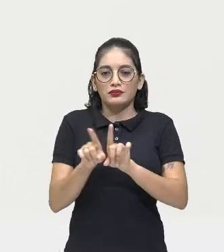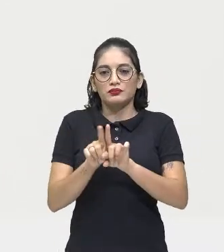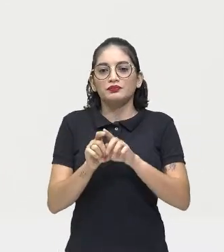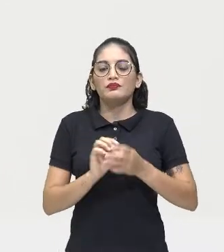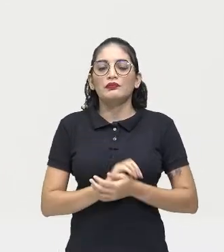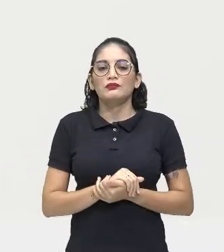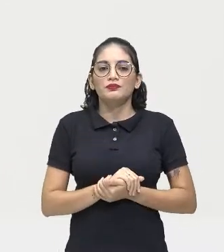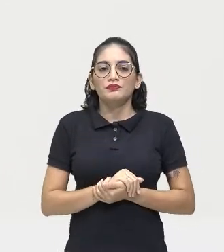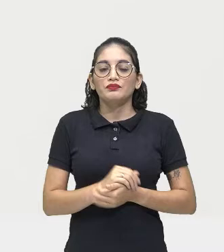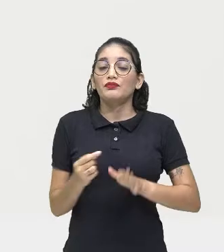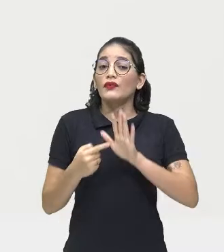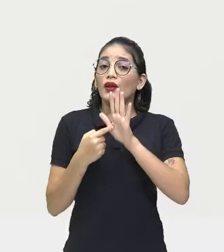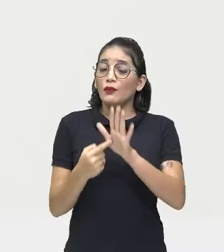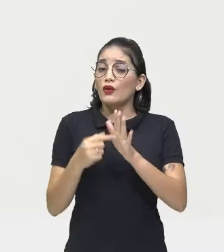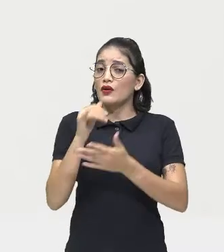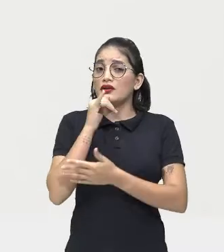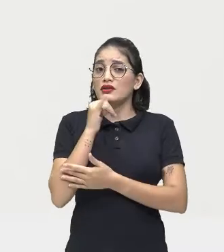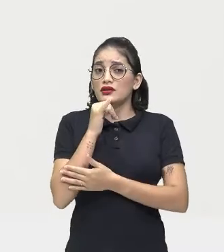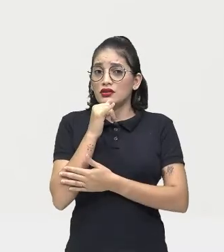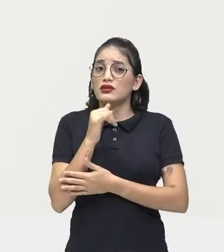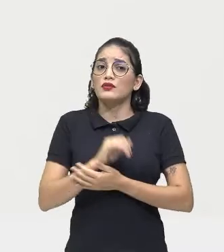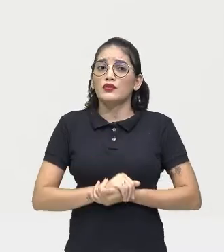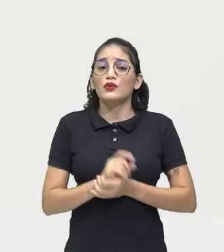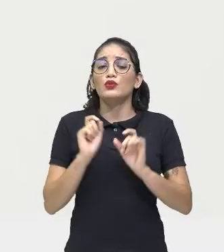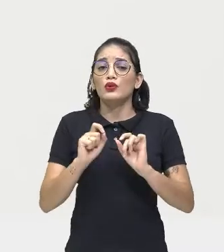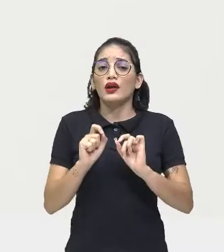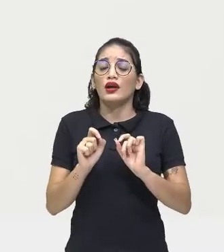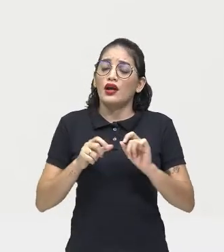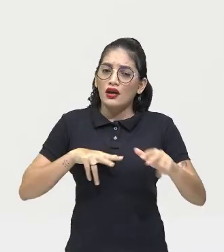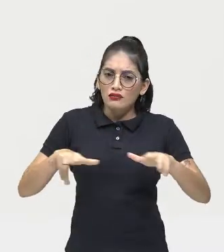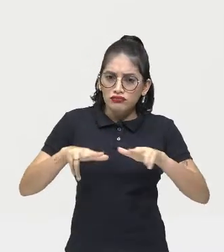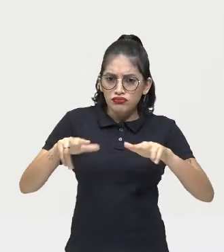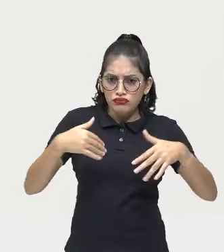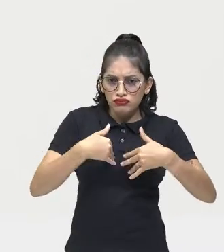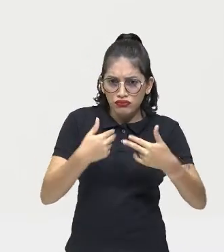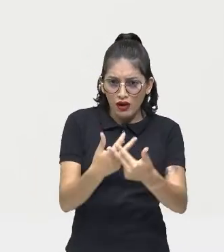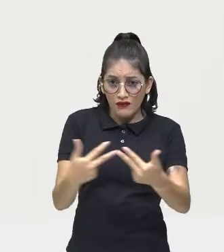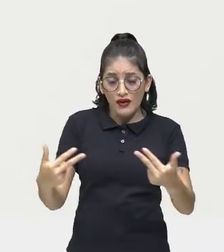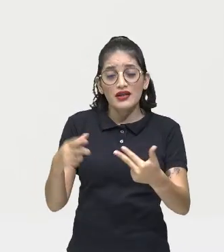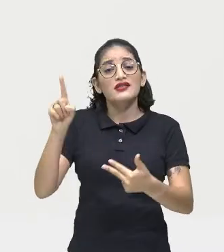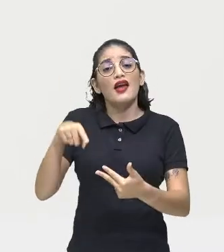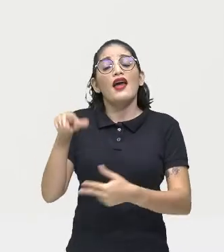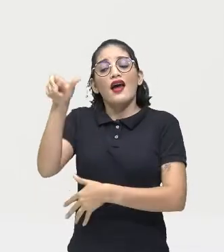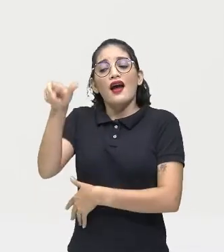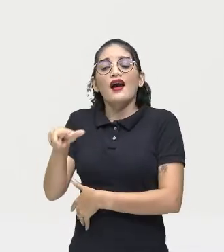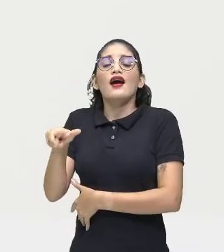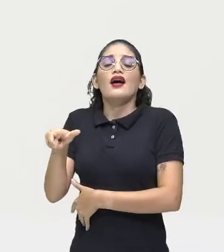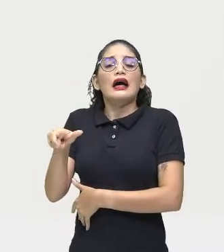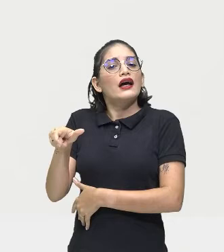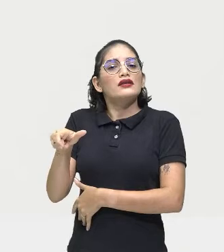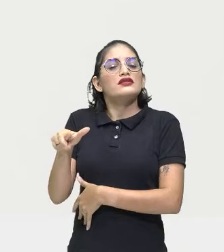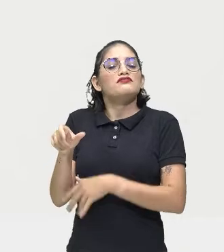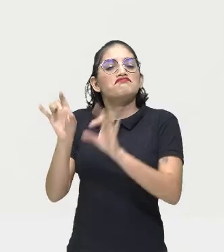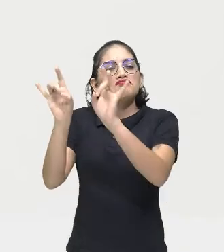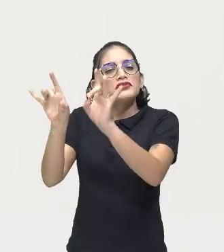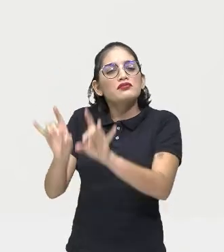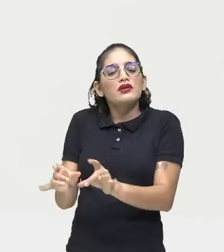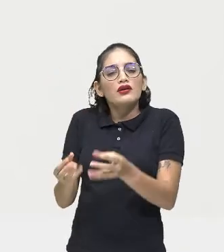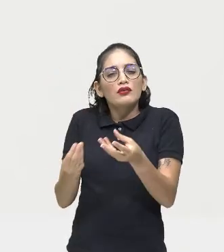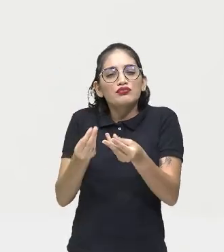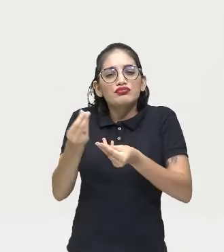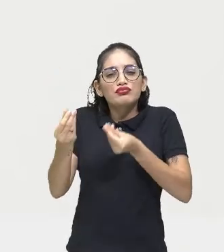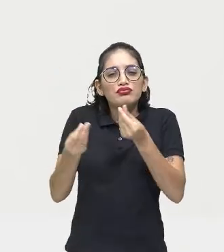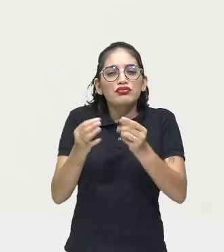aqui ele traz informação de que os anfíbios, eles são animais especiais, certo? Sensíveis às